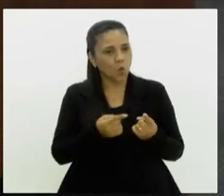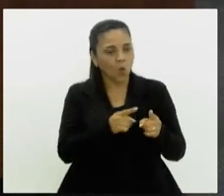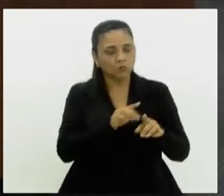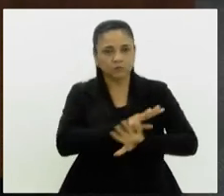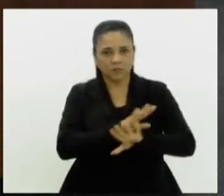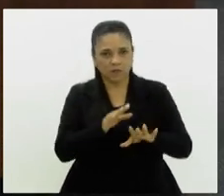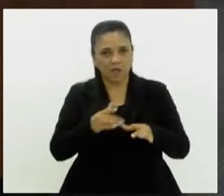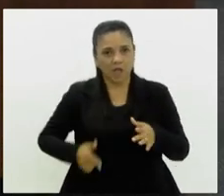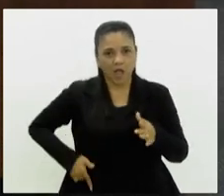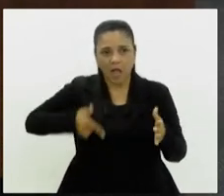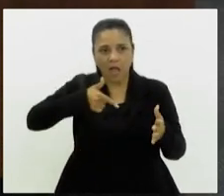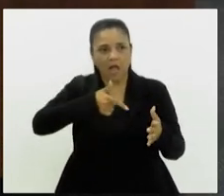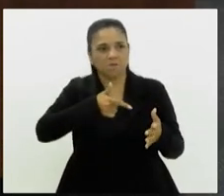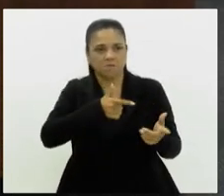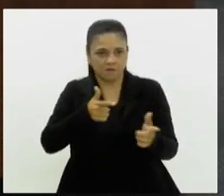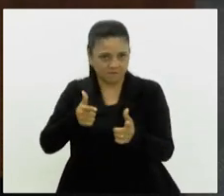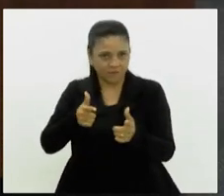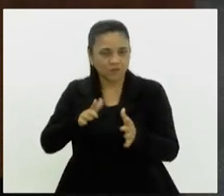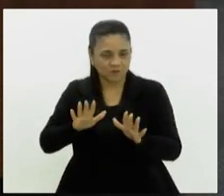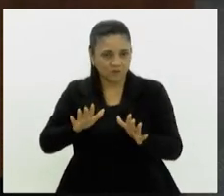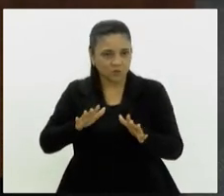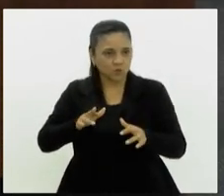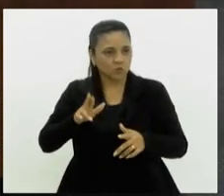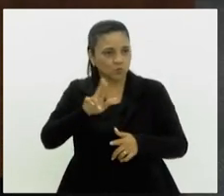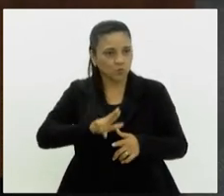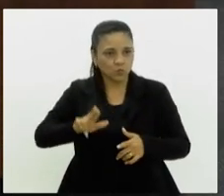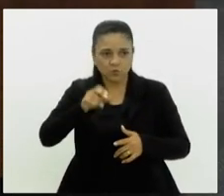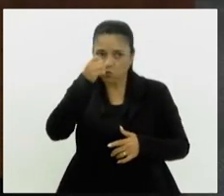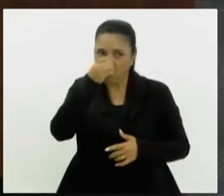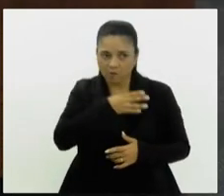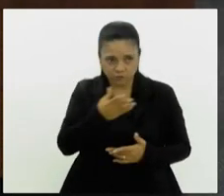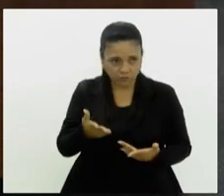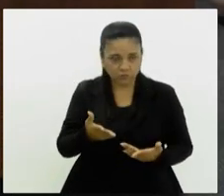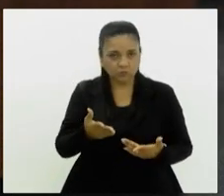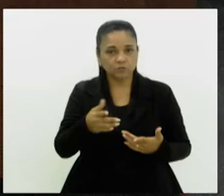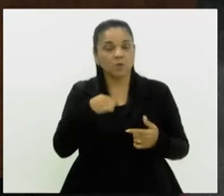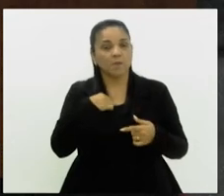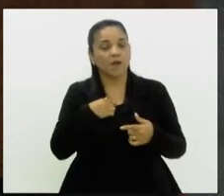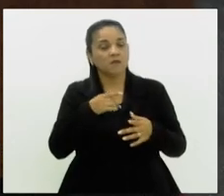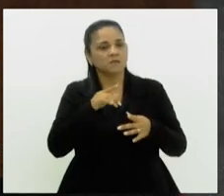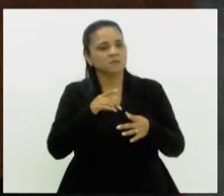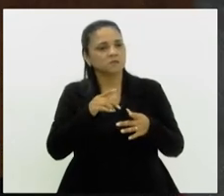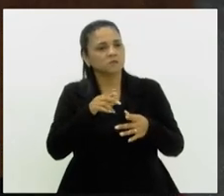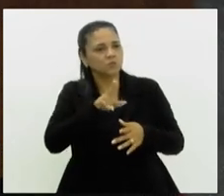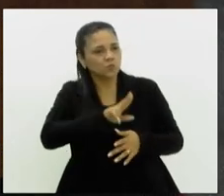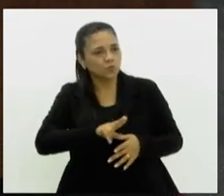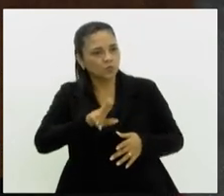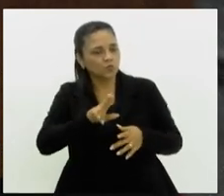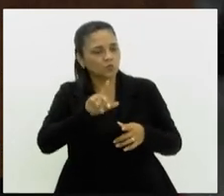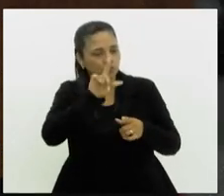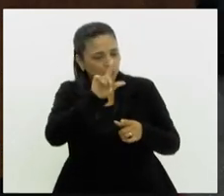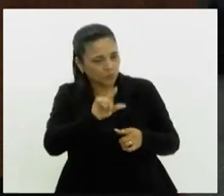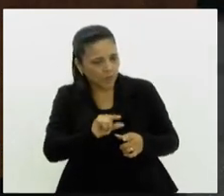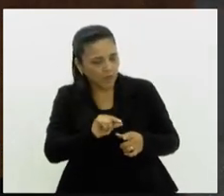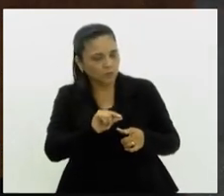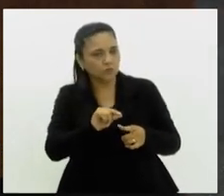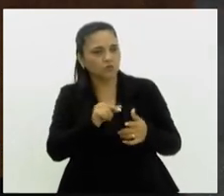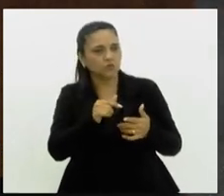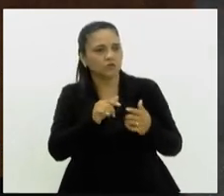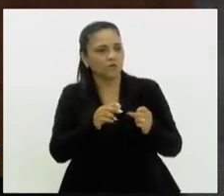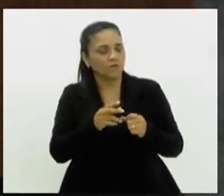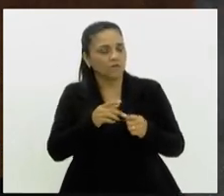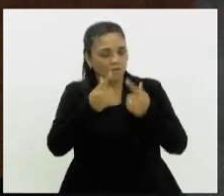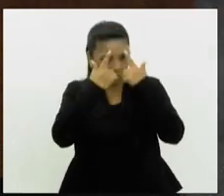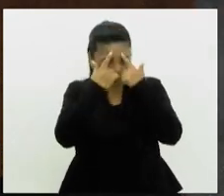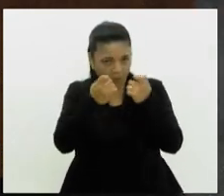armamento, mas sim, disciplinar o uso de instrumentos de menor poder ofensivo me parece